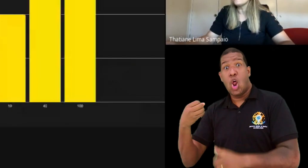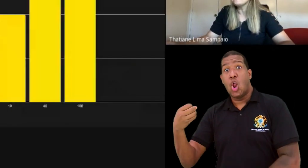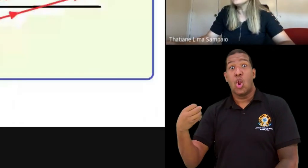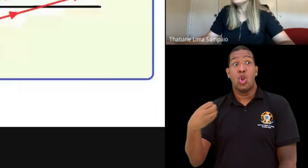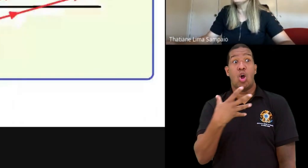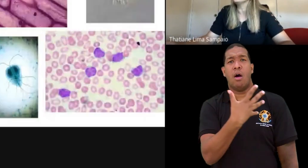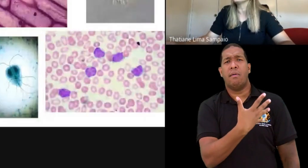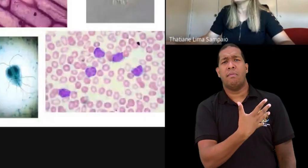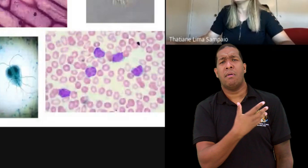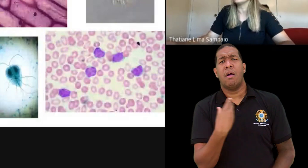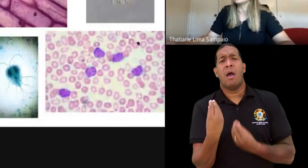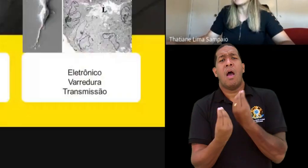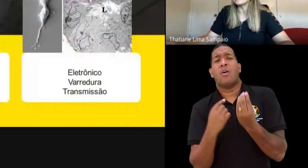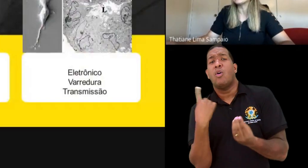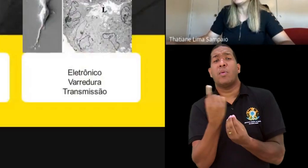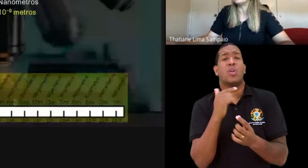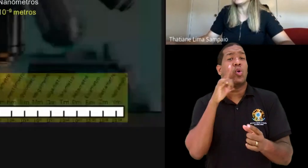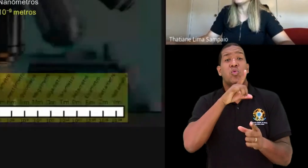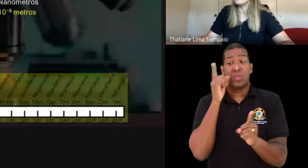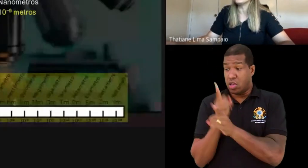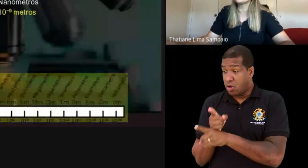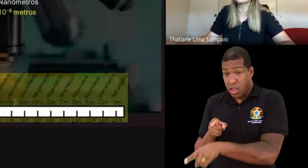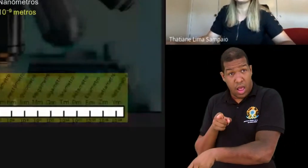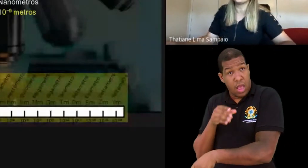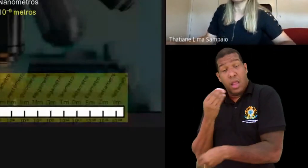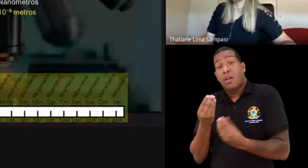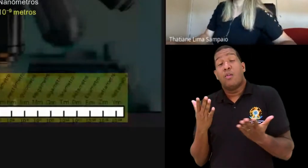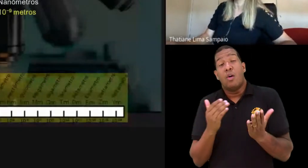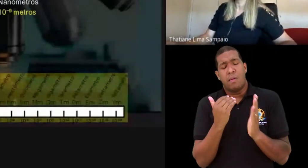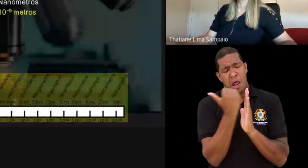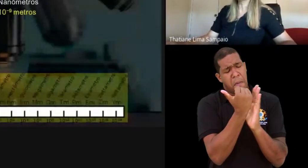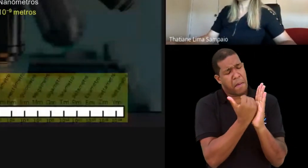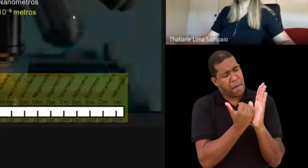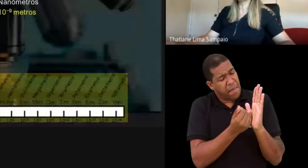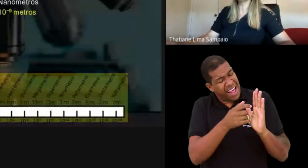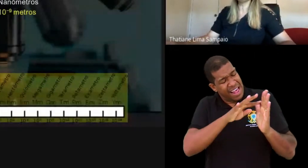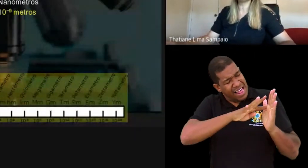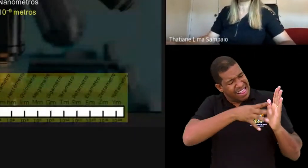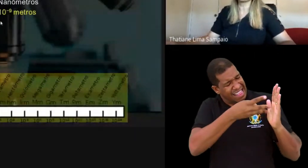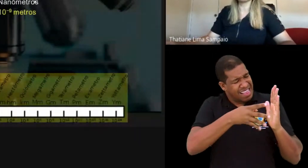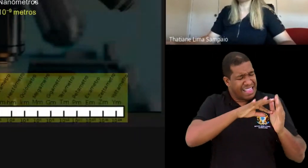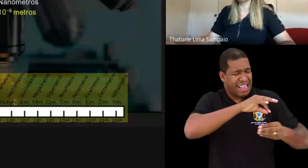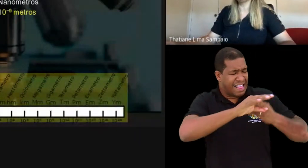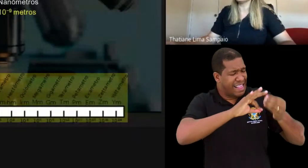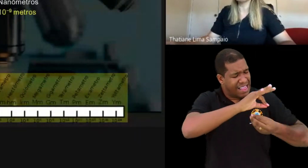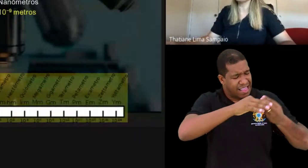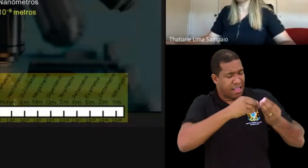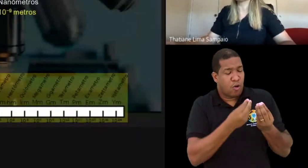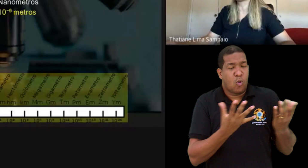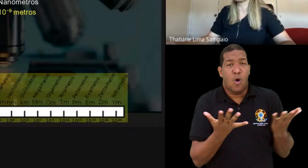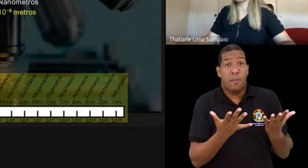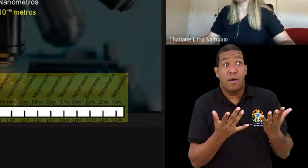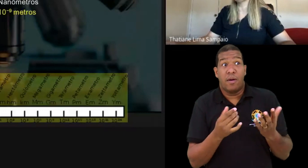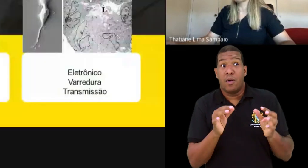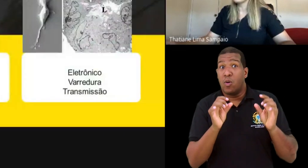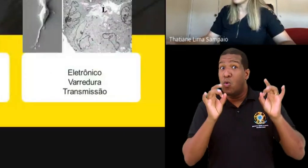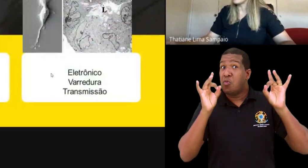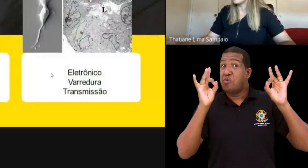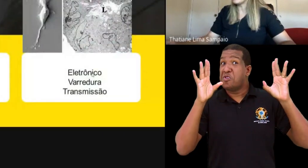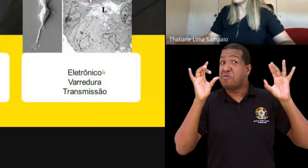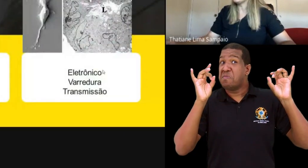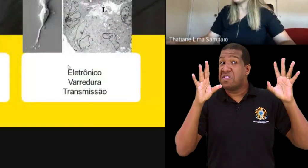foi só possível de ser caracterizado estruturalmente com o uso de um microscópio especial, que é o microscópio